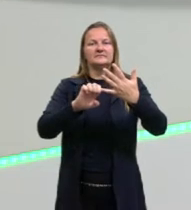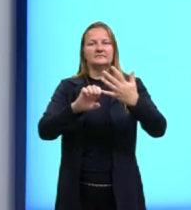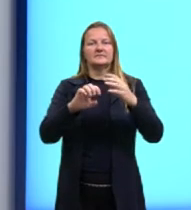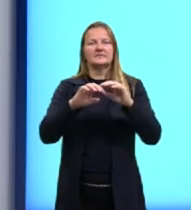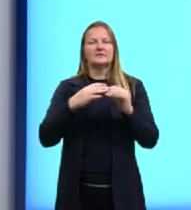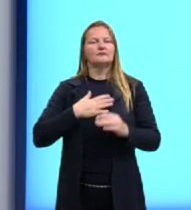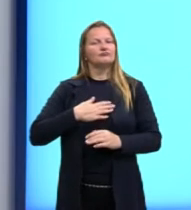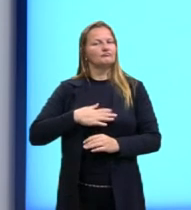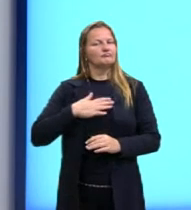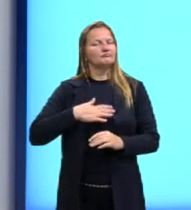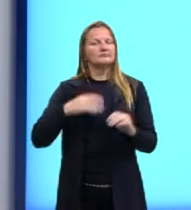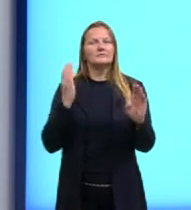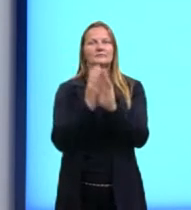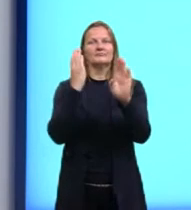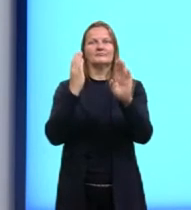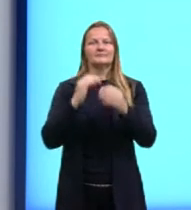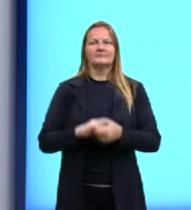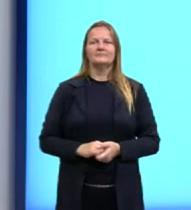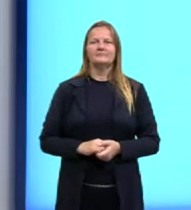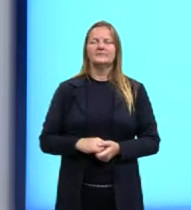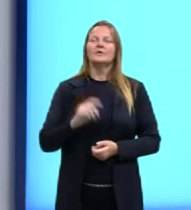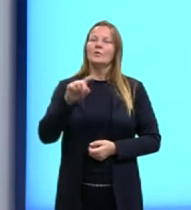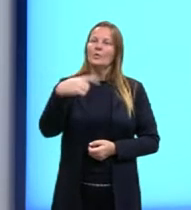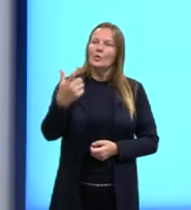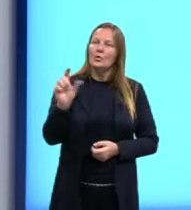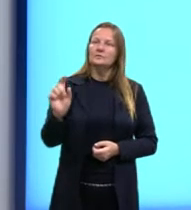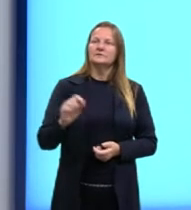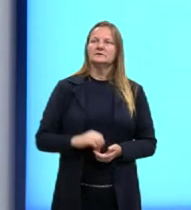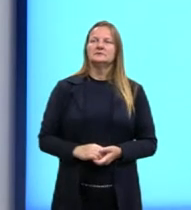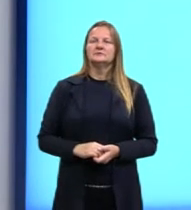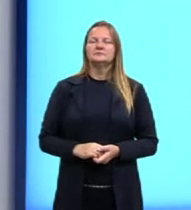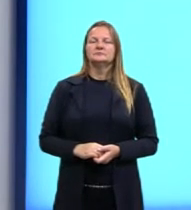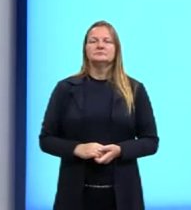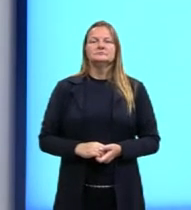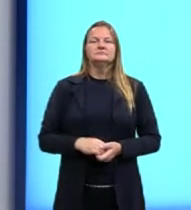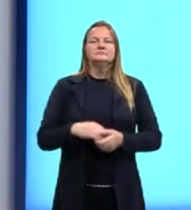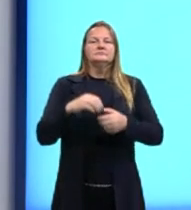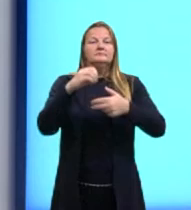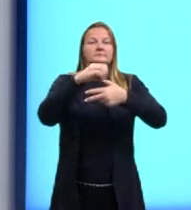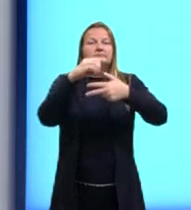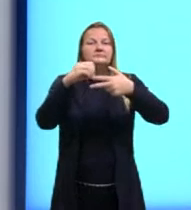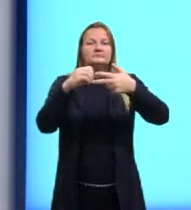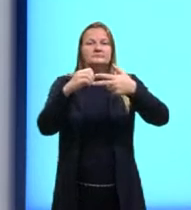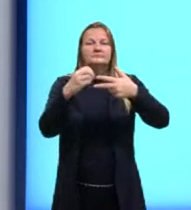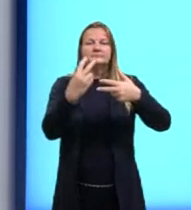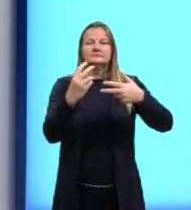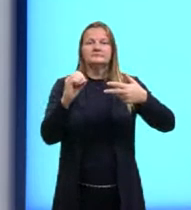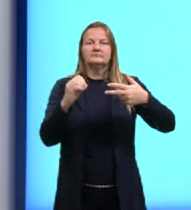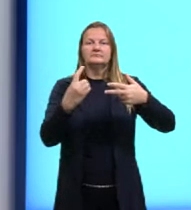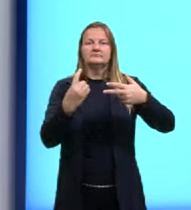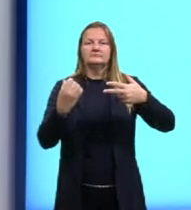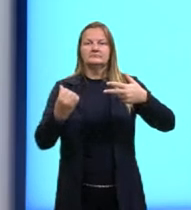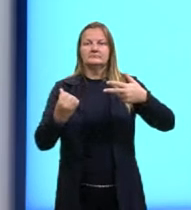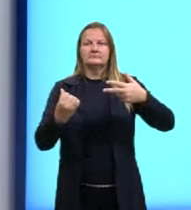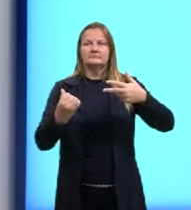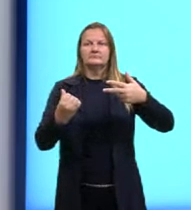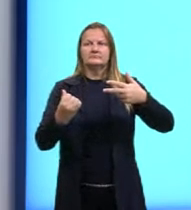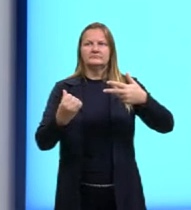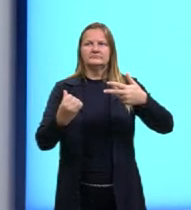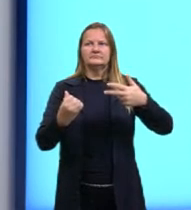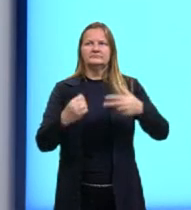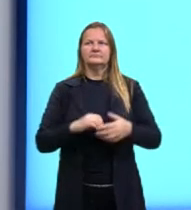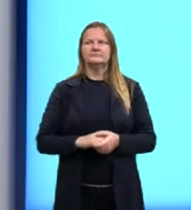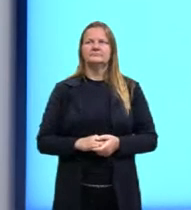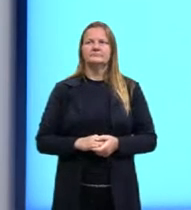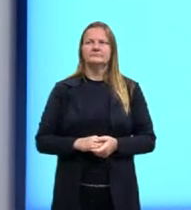bem tranquila a próxima questão que eu trouxe ela é do Enem de 2016 E